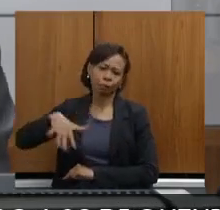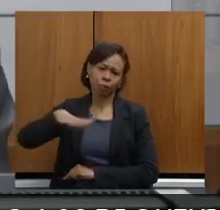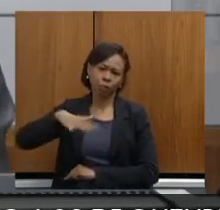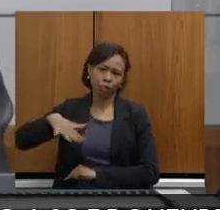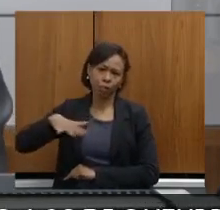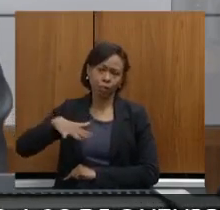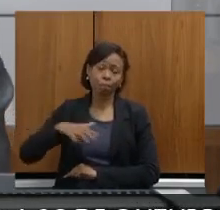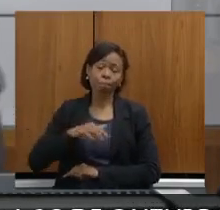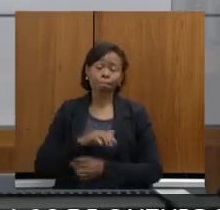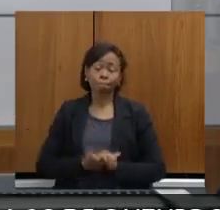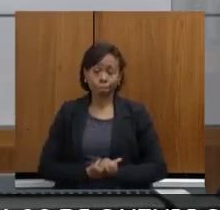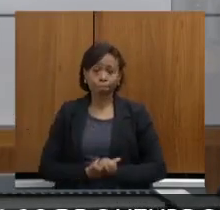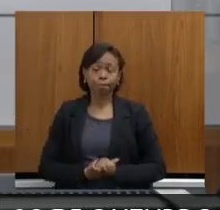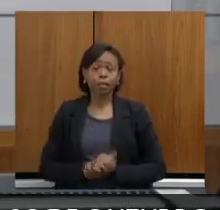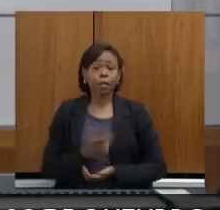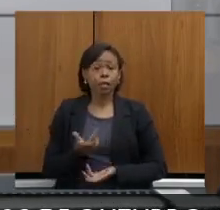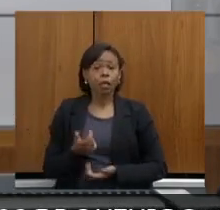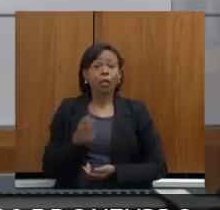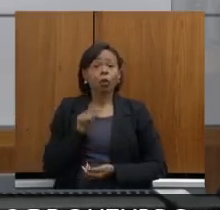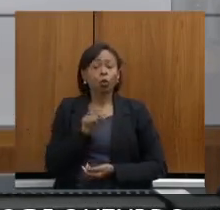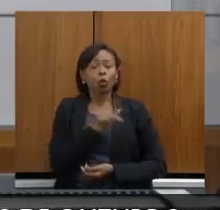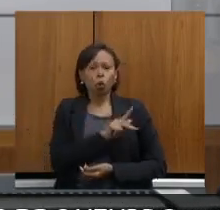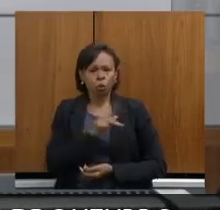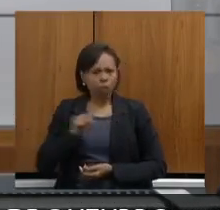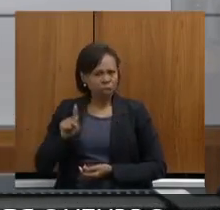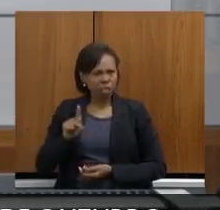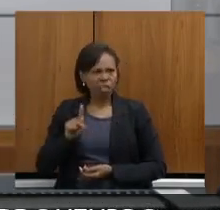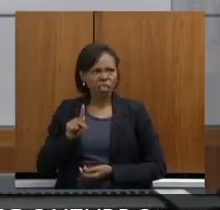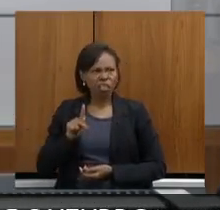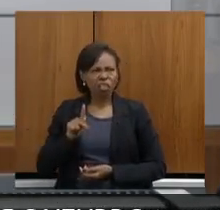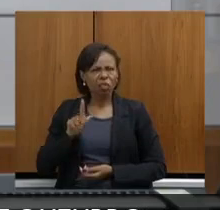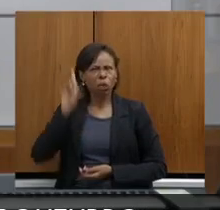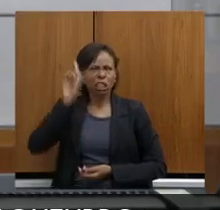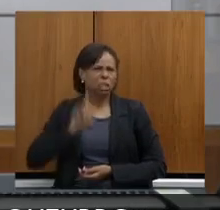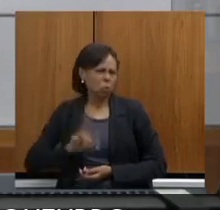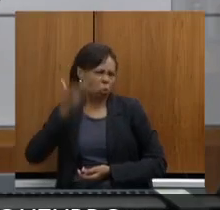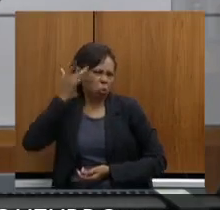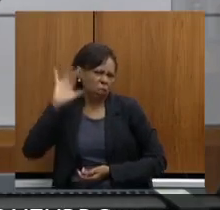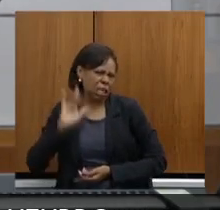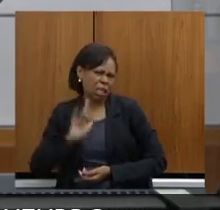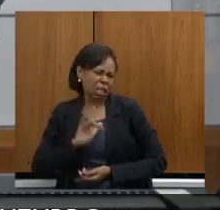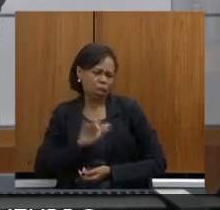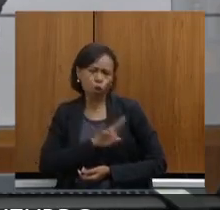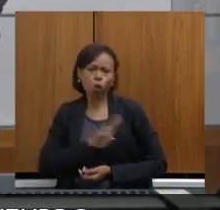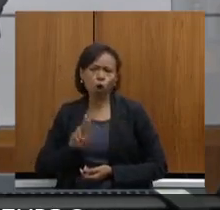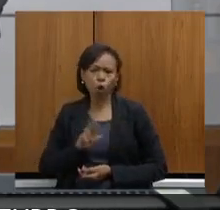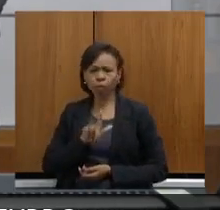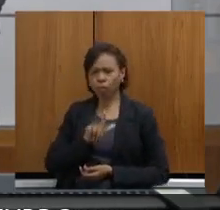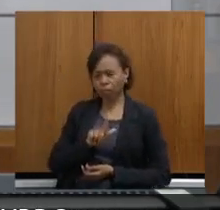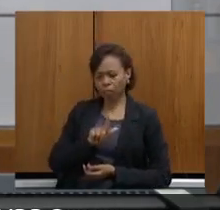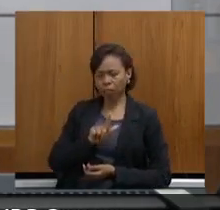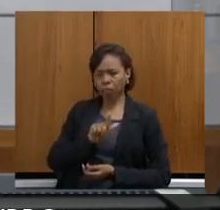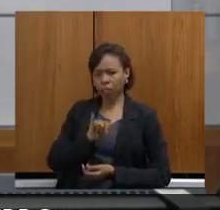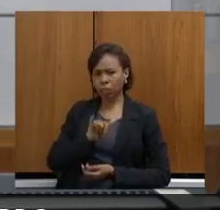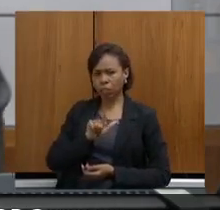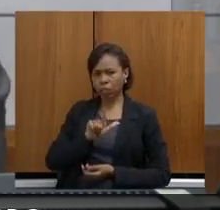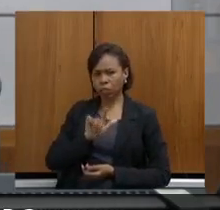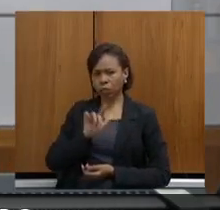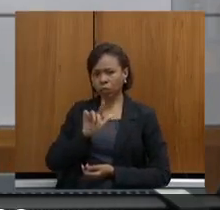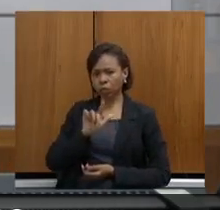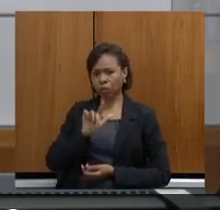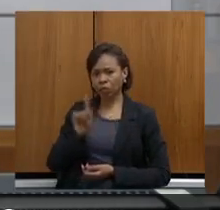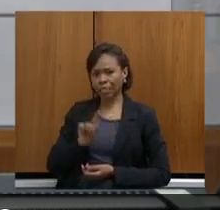o senhor presidente eu sou diretor do ícone seja se é presidente e os diretores chama Giuseppe Vieira